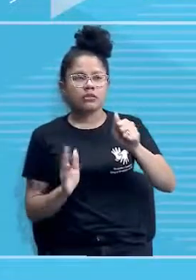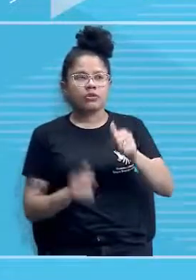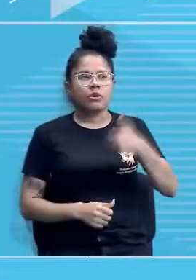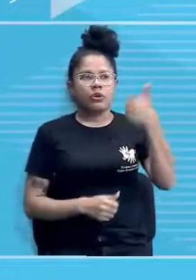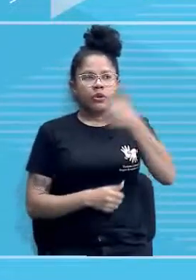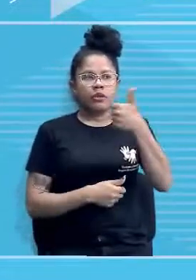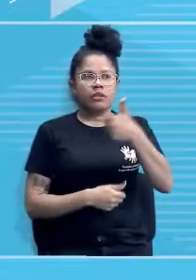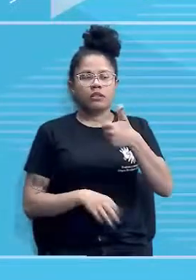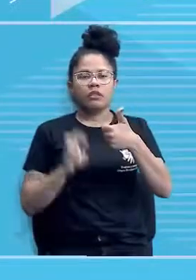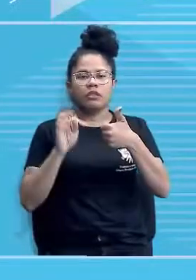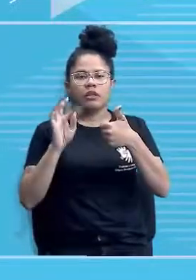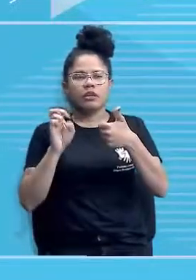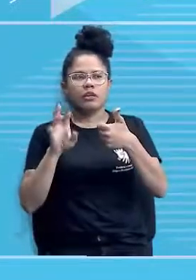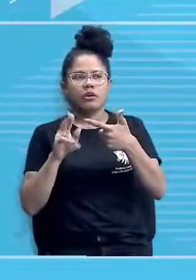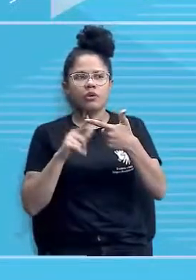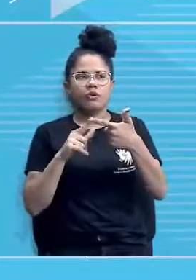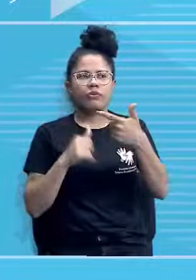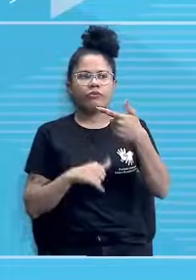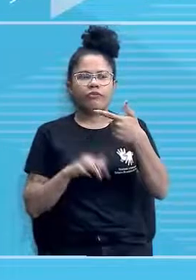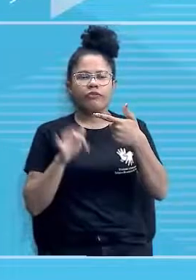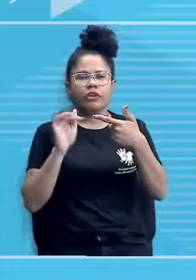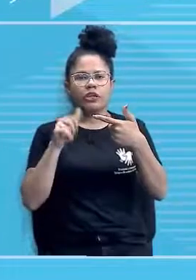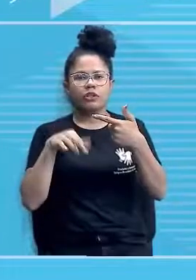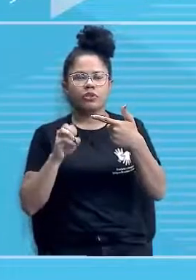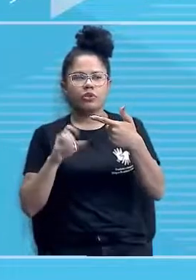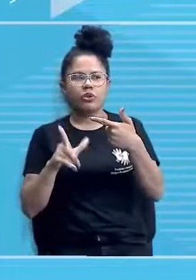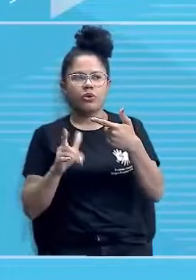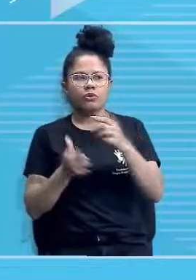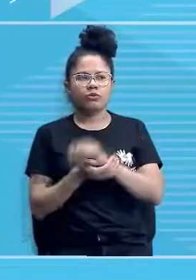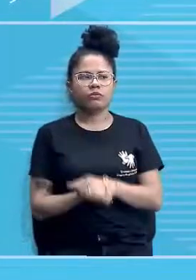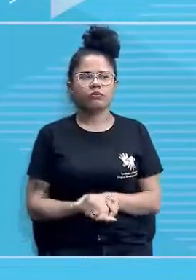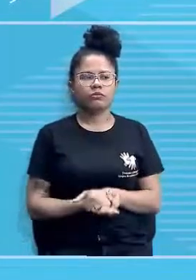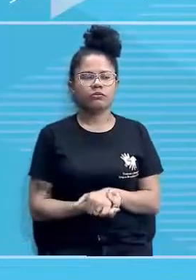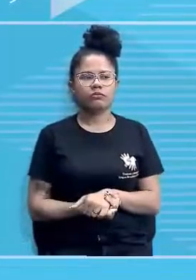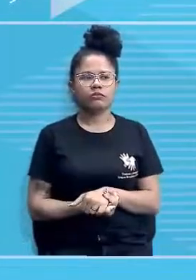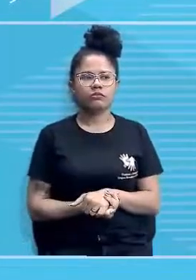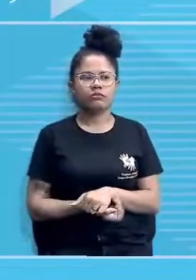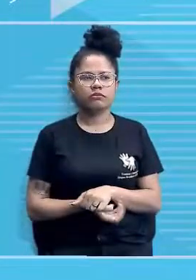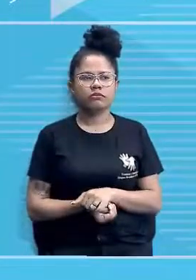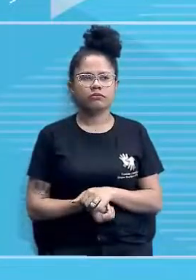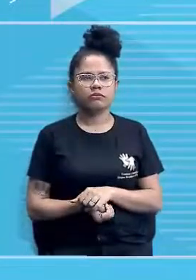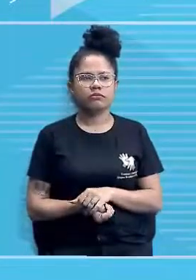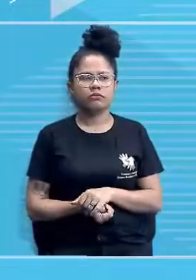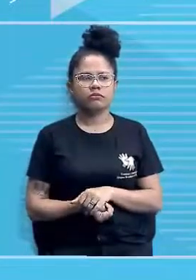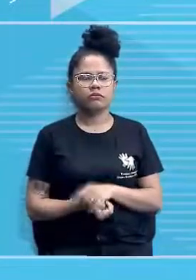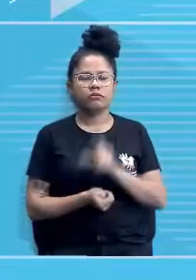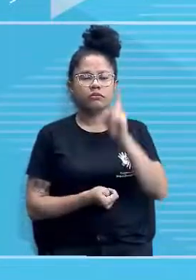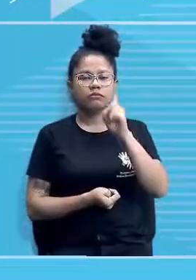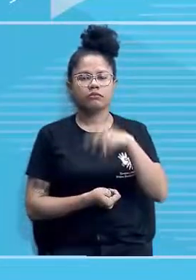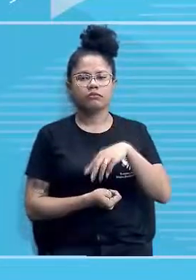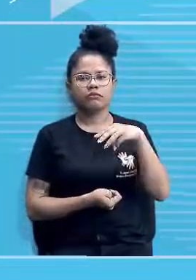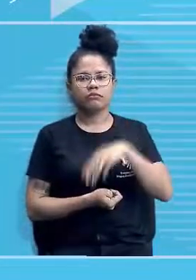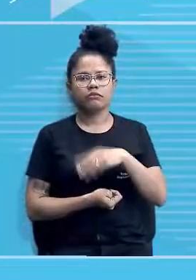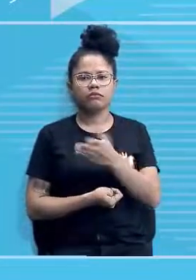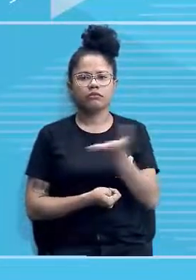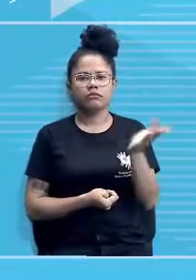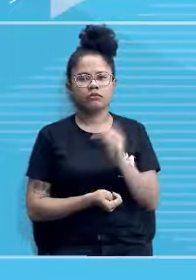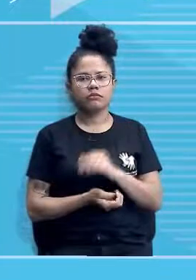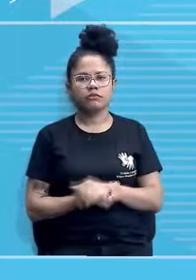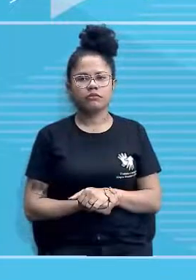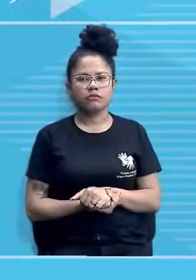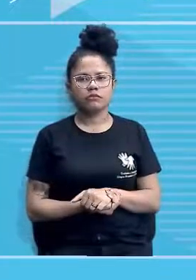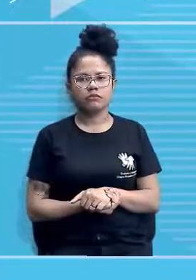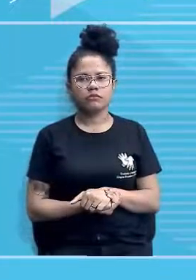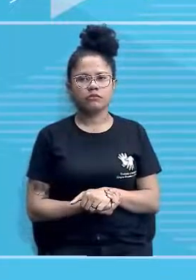o fenol nós vamos colocar portanto aí pessoal da Vamos colocar um minutinho aí para você pensar